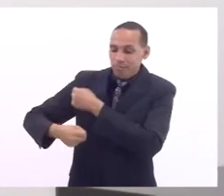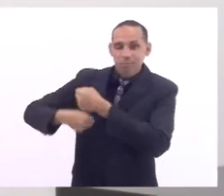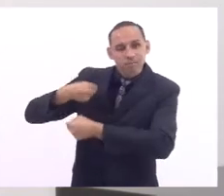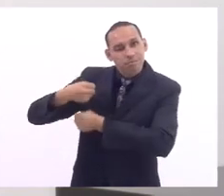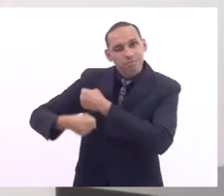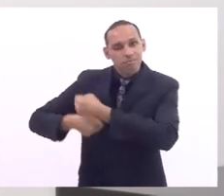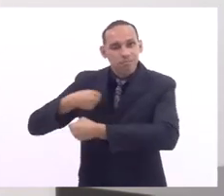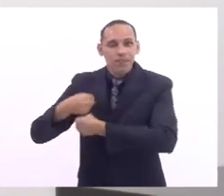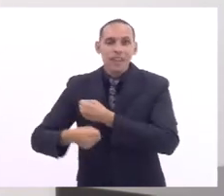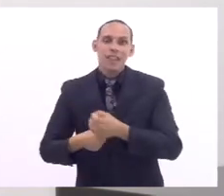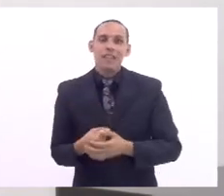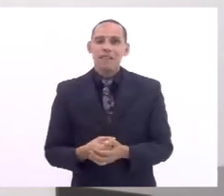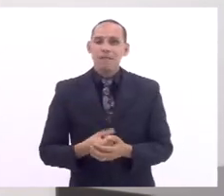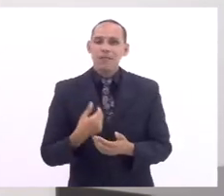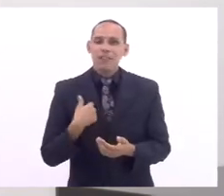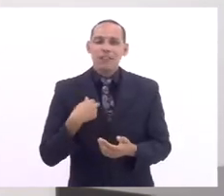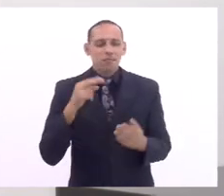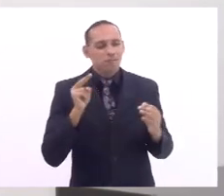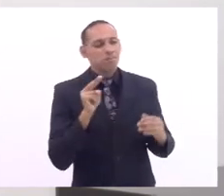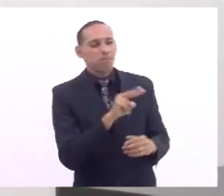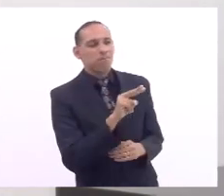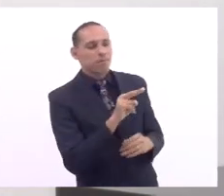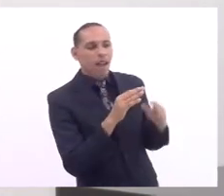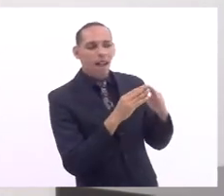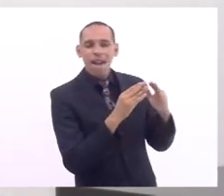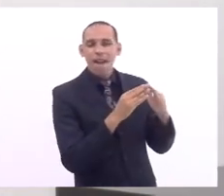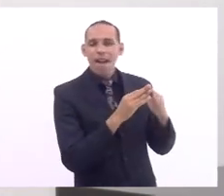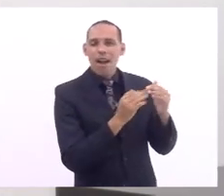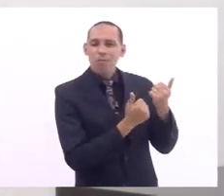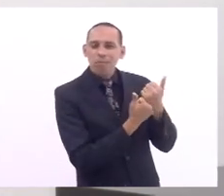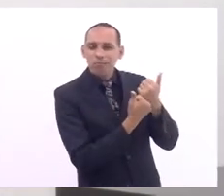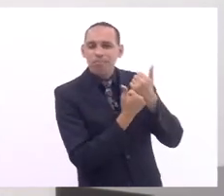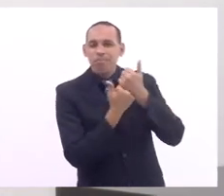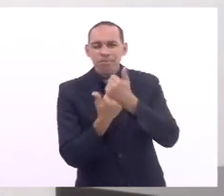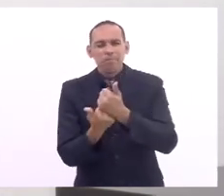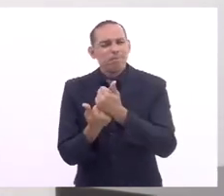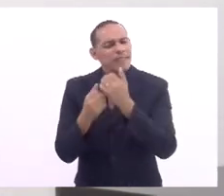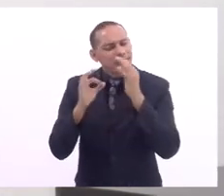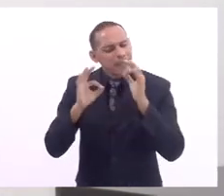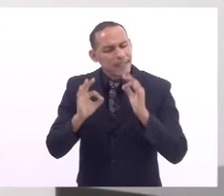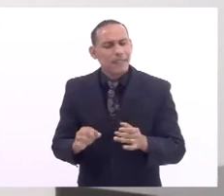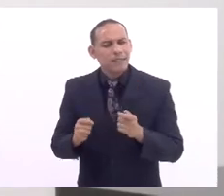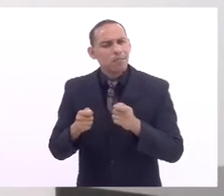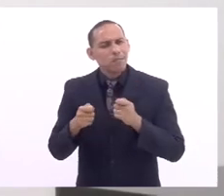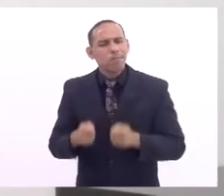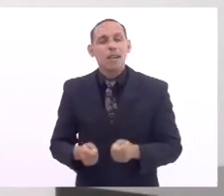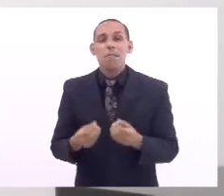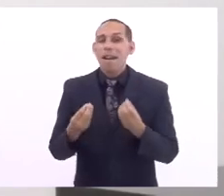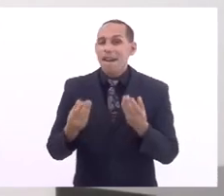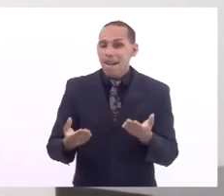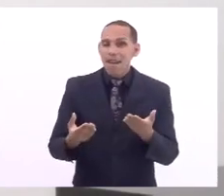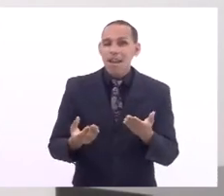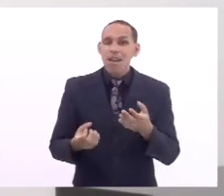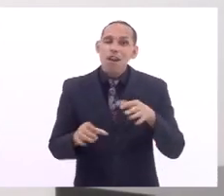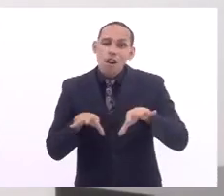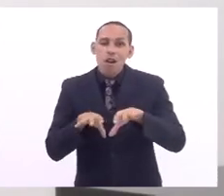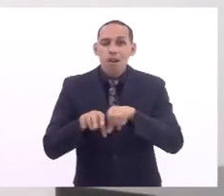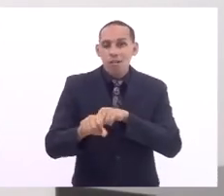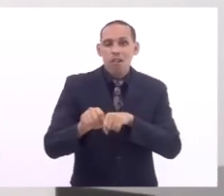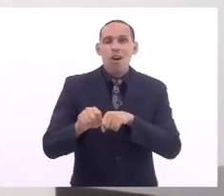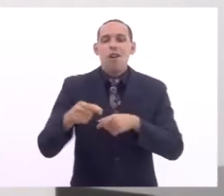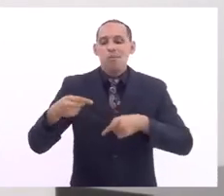de caminhada considere que a casa Fluminense tem contribuído de forma decisiva para a formação política de